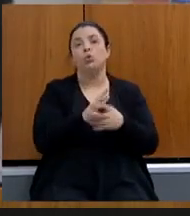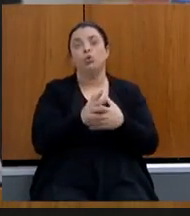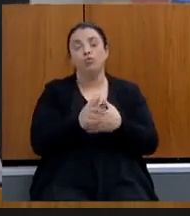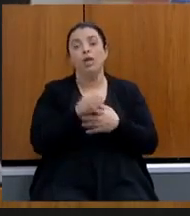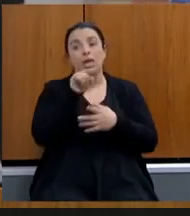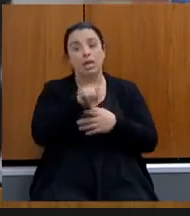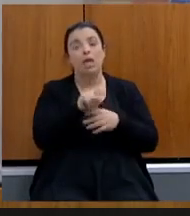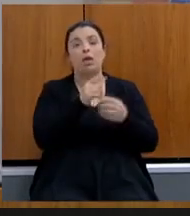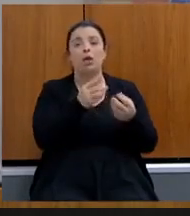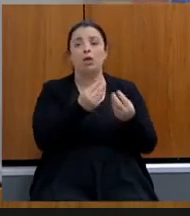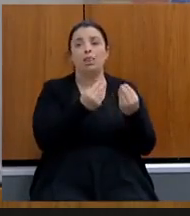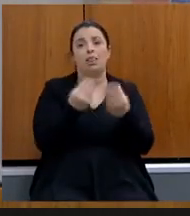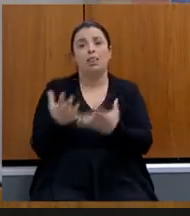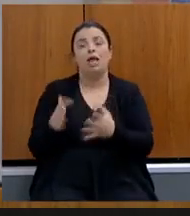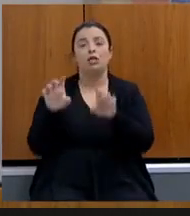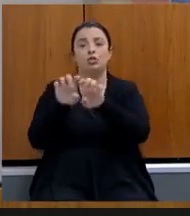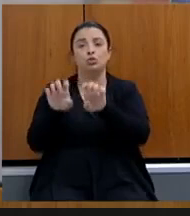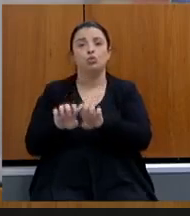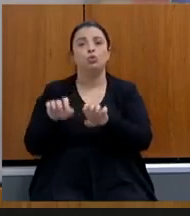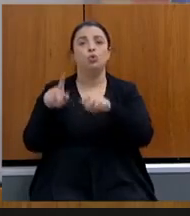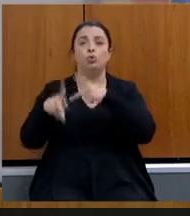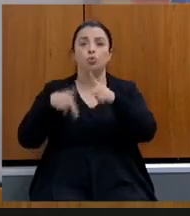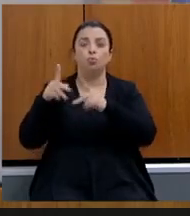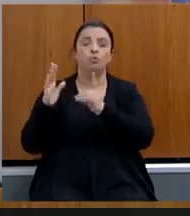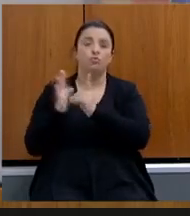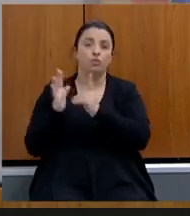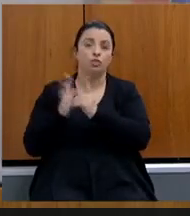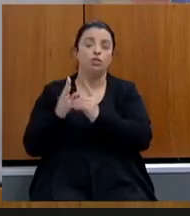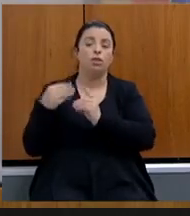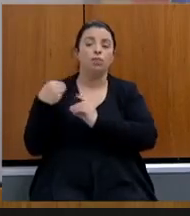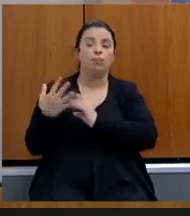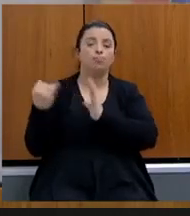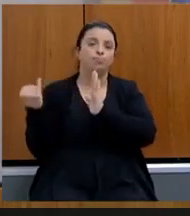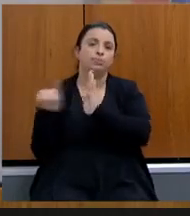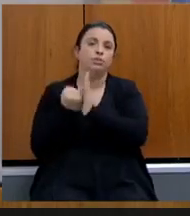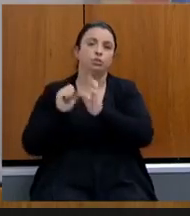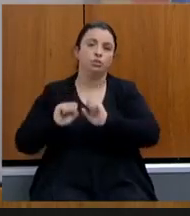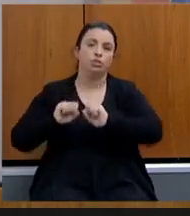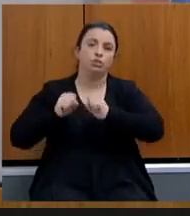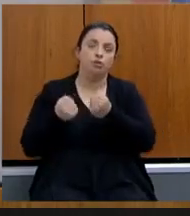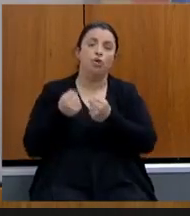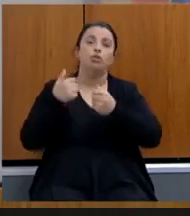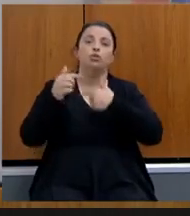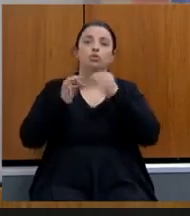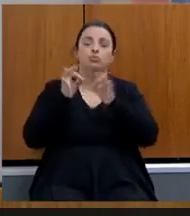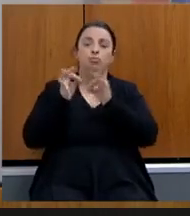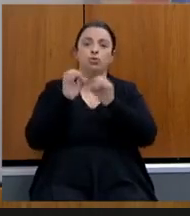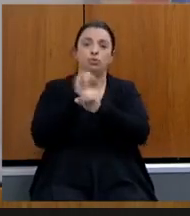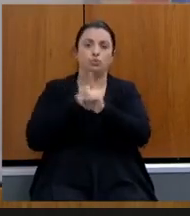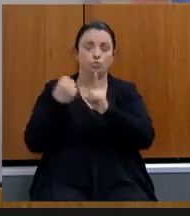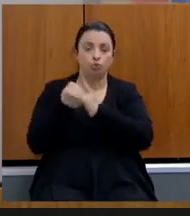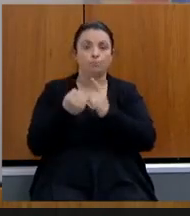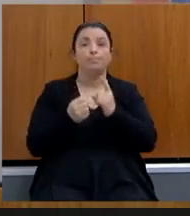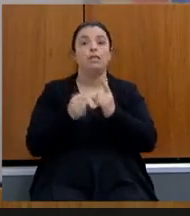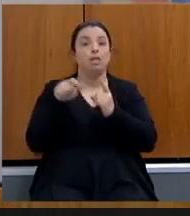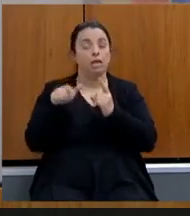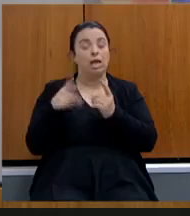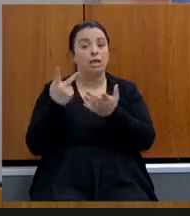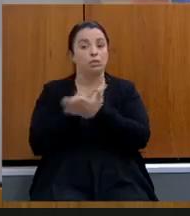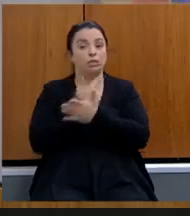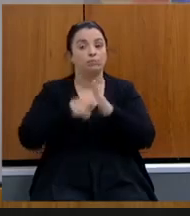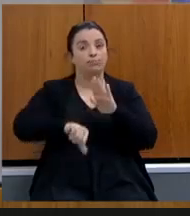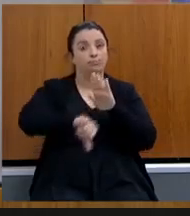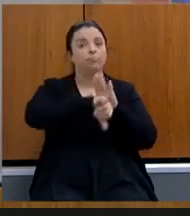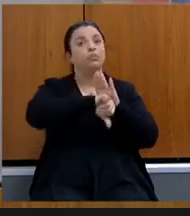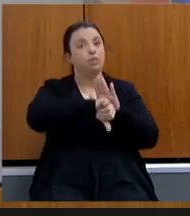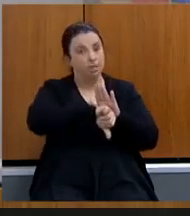da vida indígena que expressa a identidade e os projetos societários e que foi alvo de uma ação criminosa na certeza de uma